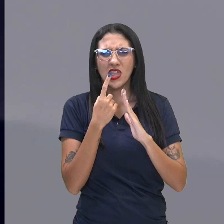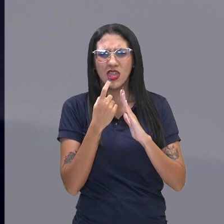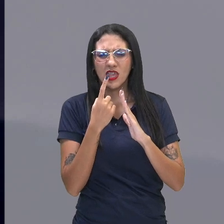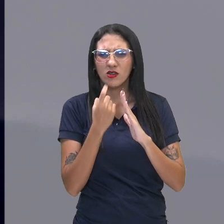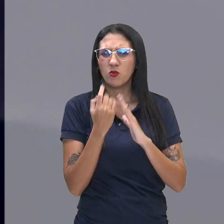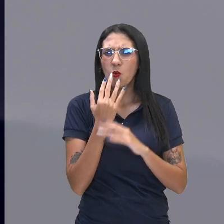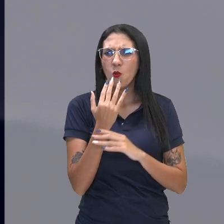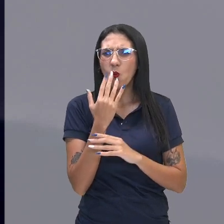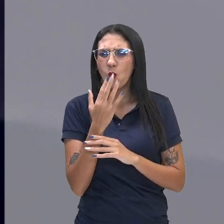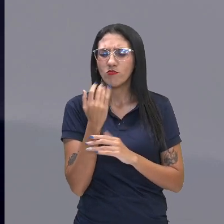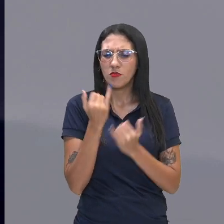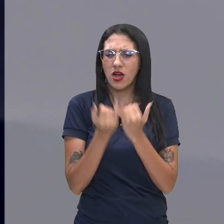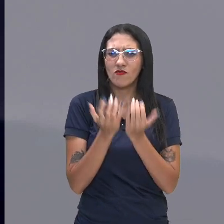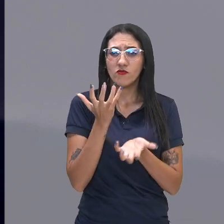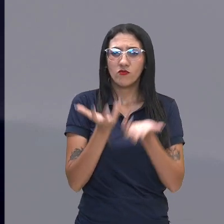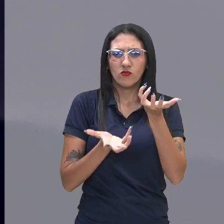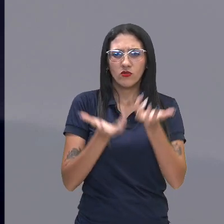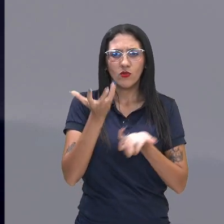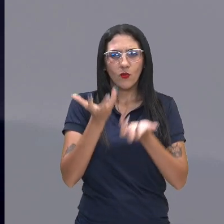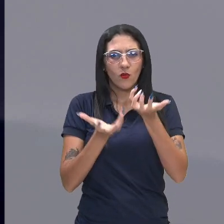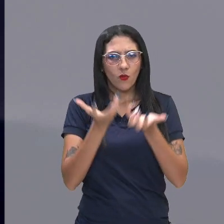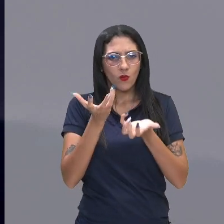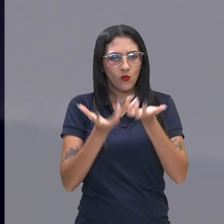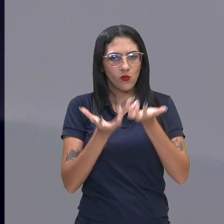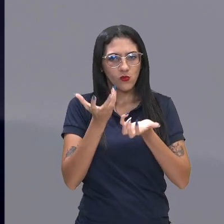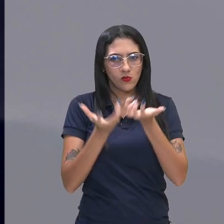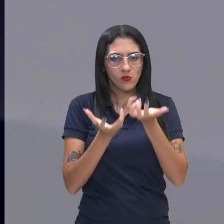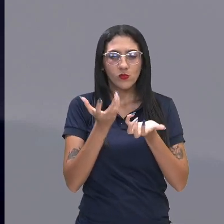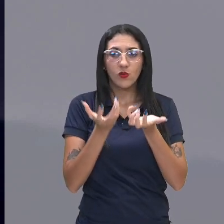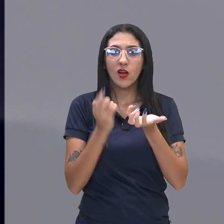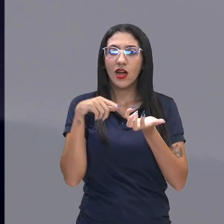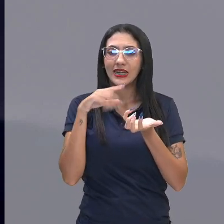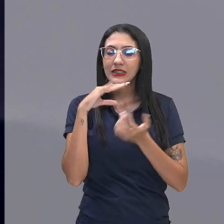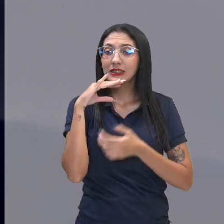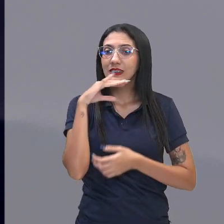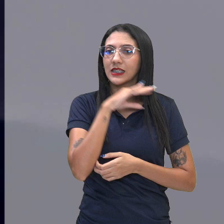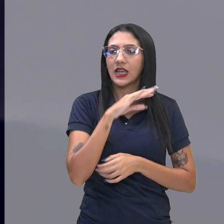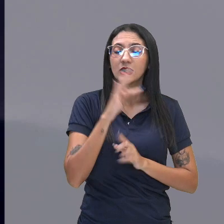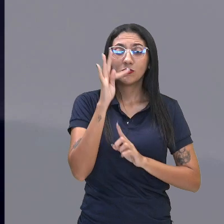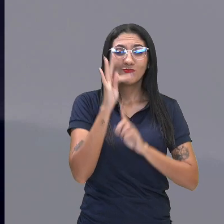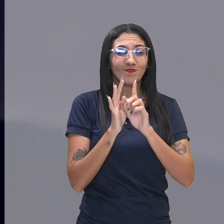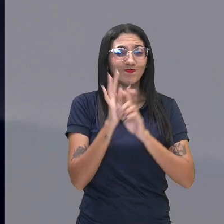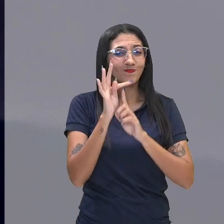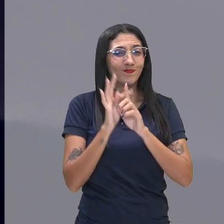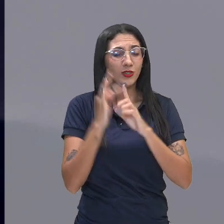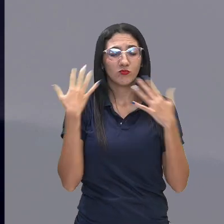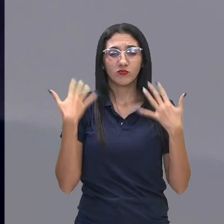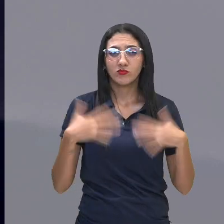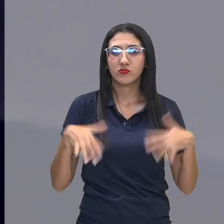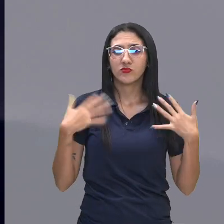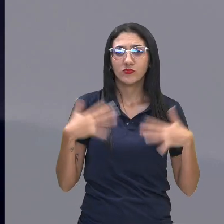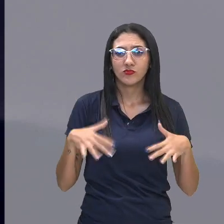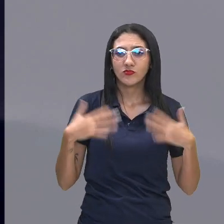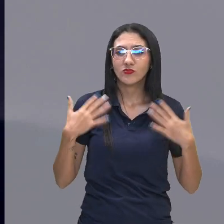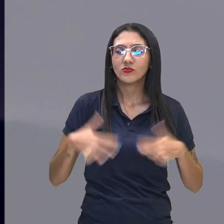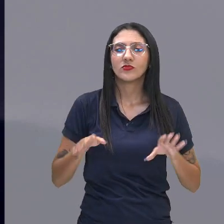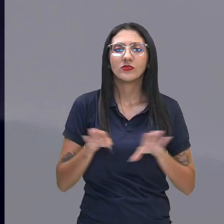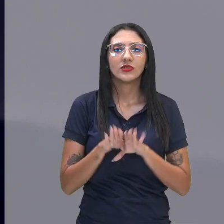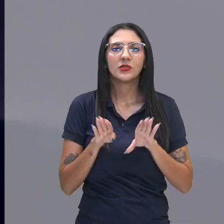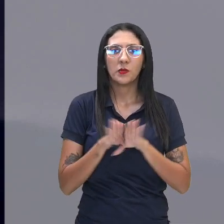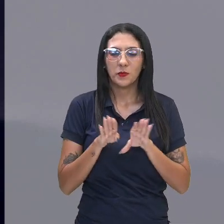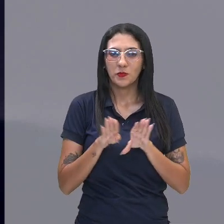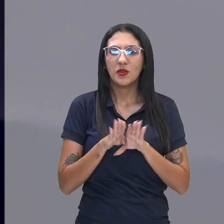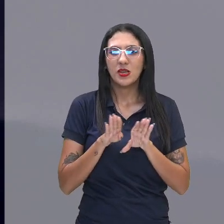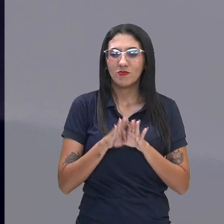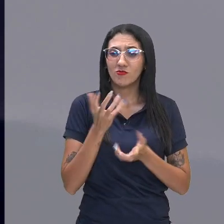se estivesse em chamas, né, que é justamente a cor desse material com essa temperatura muito elevada, né, como se estivesse ali